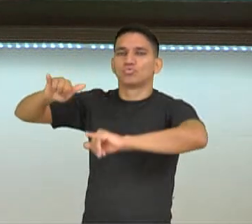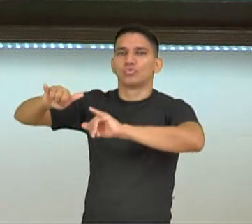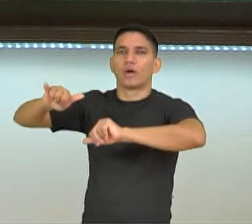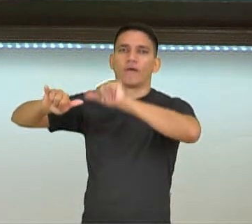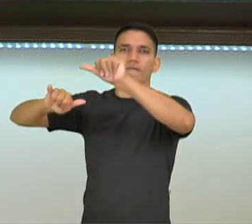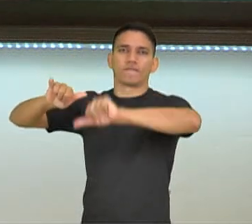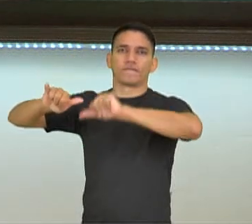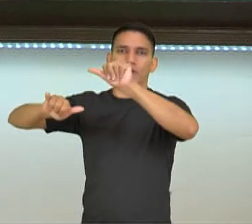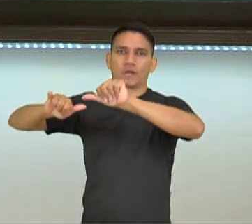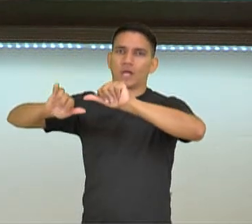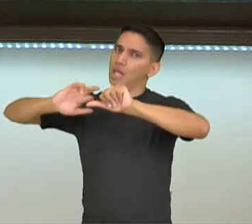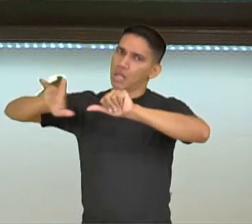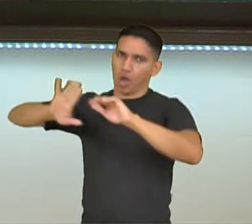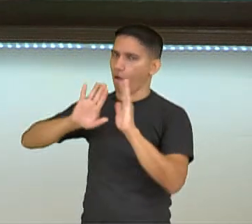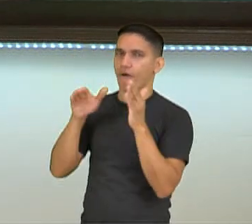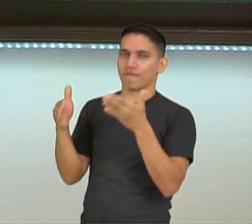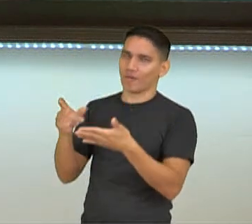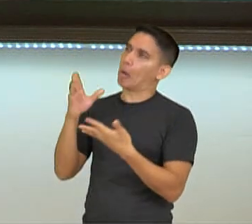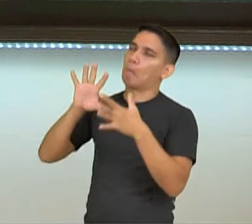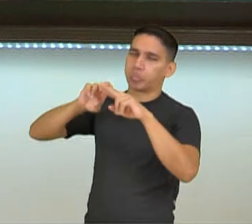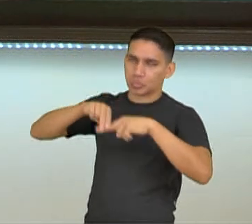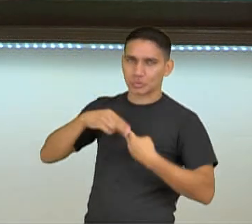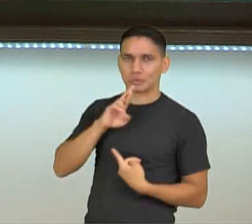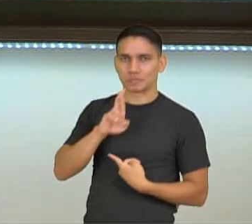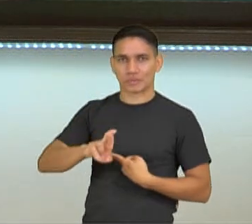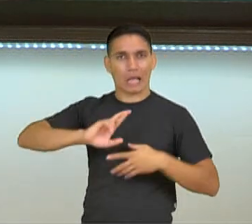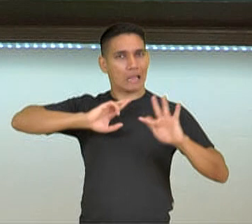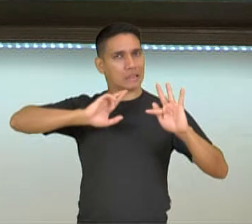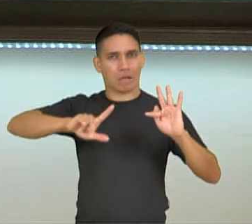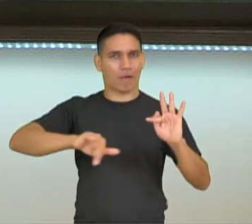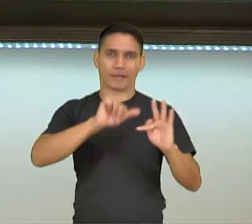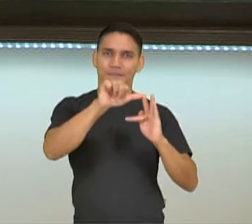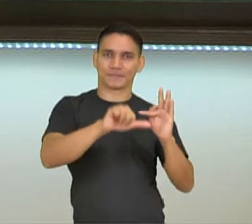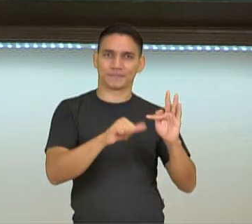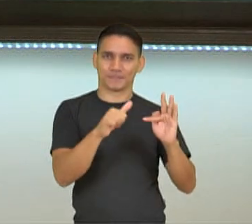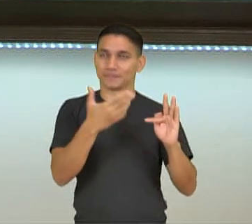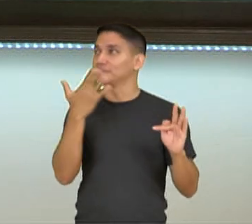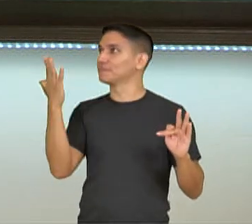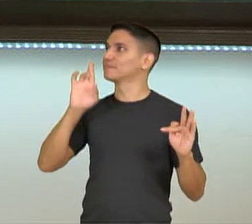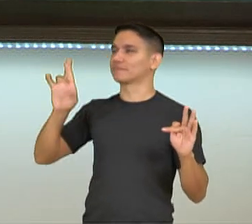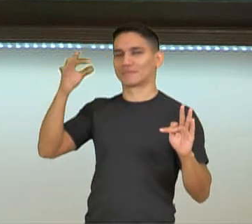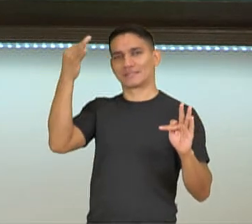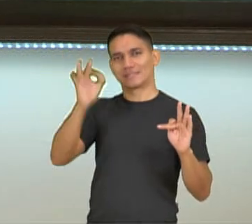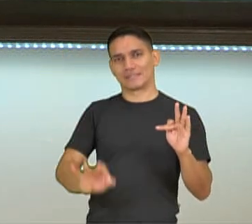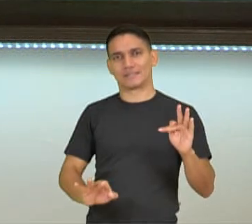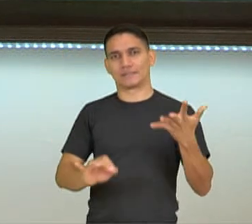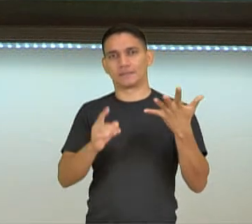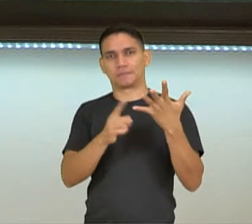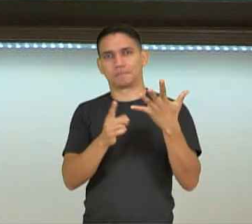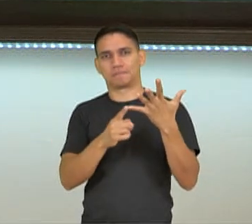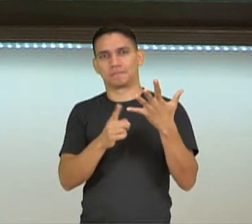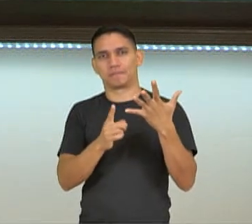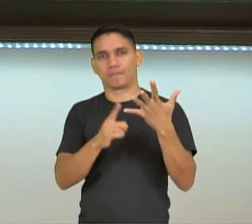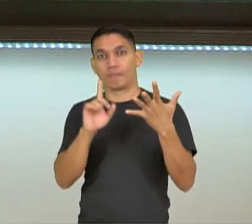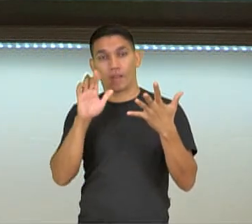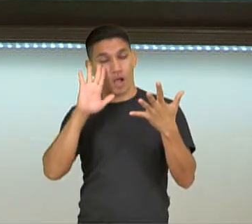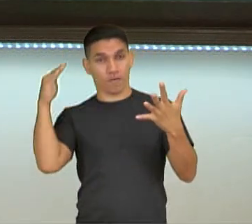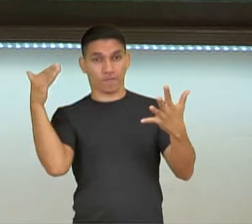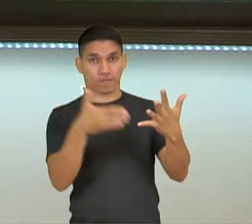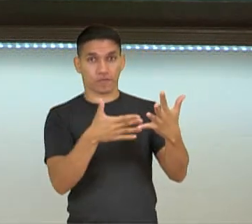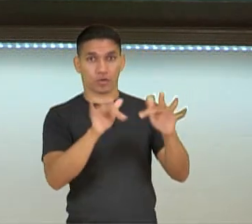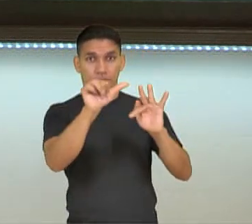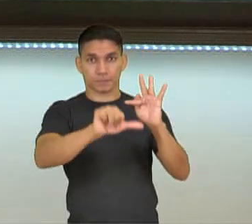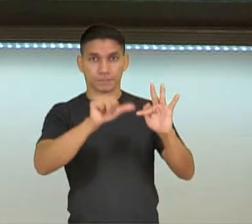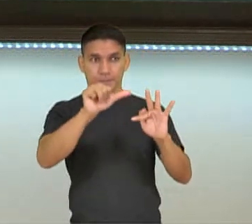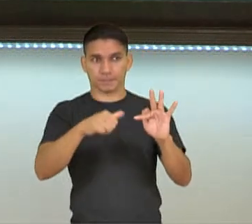o foco da aula de agora, tá certo? Nosso foco são os fenômenos físicos,